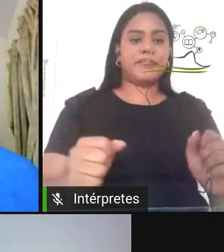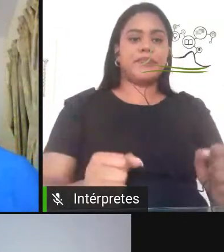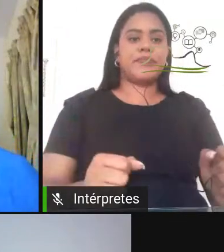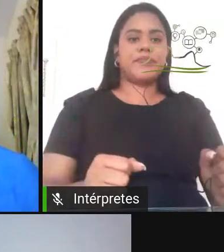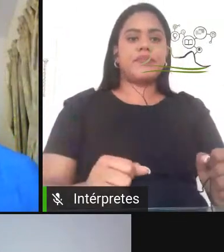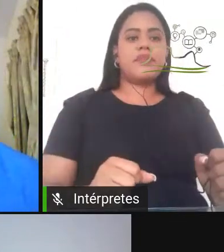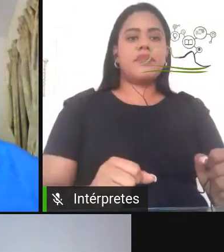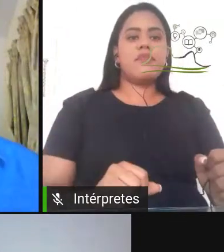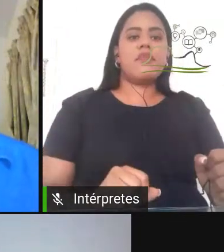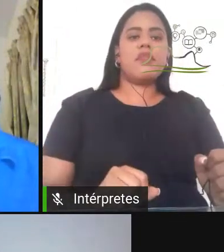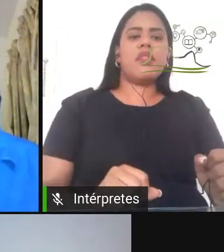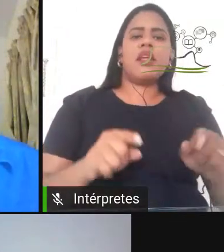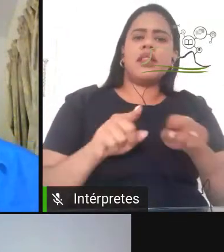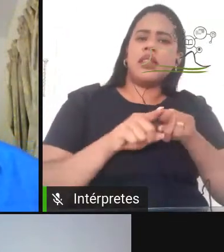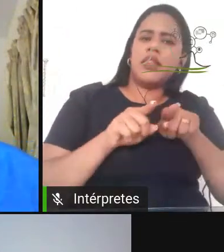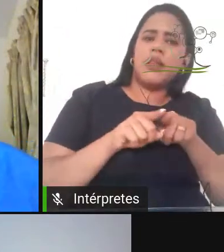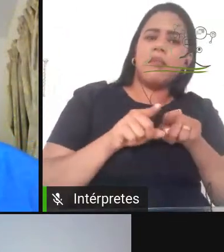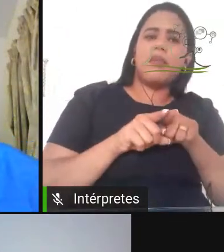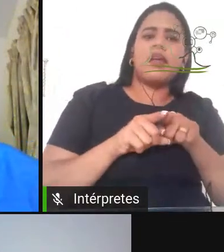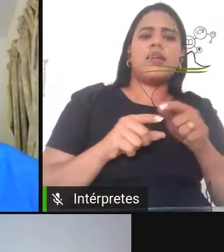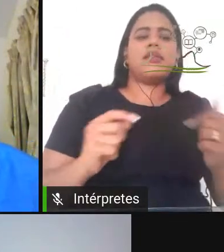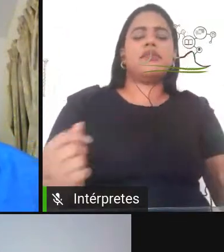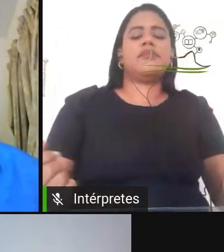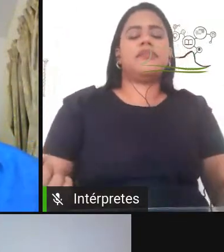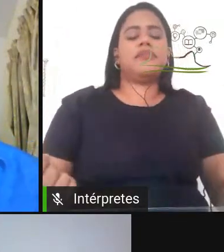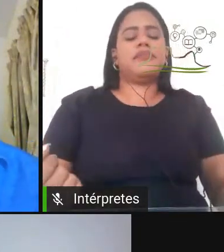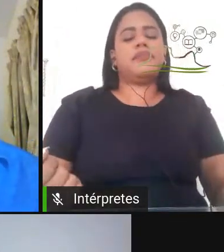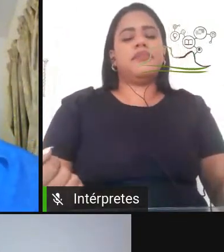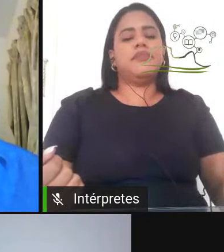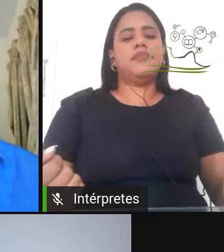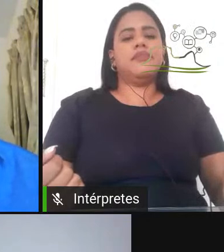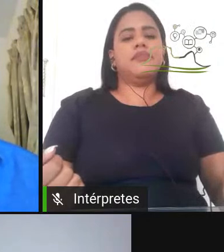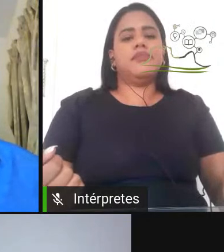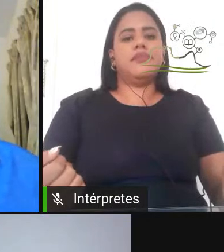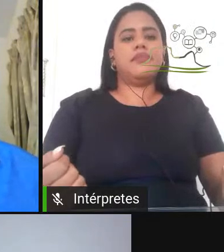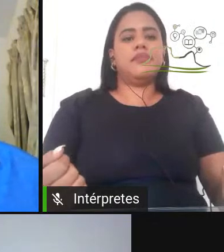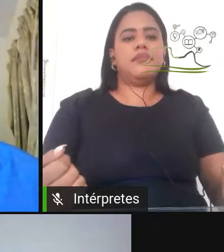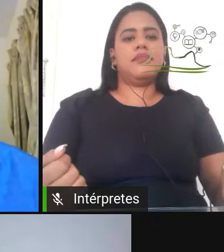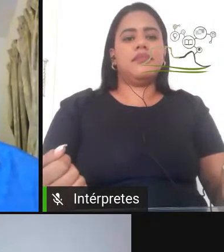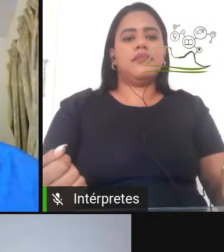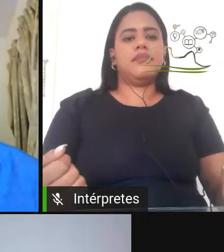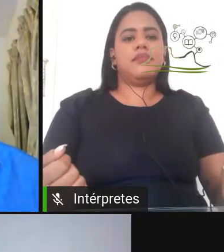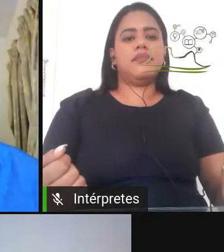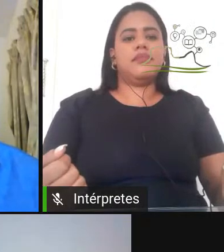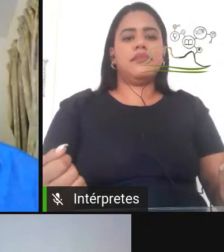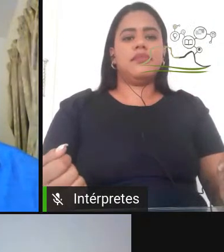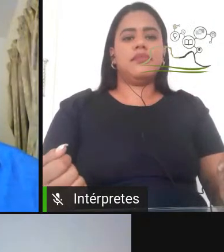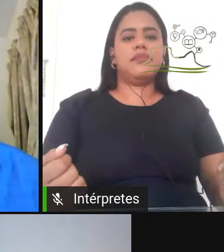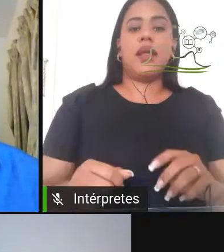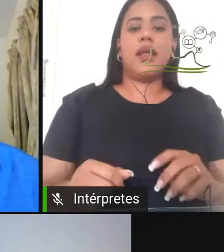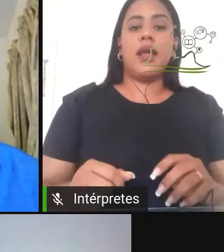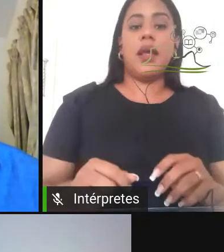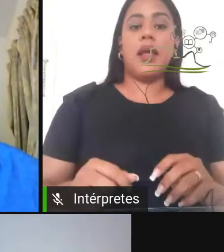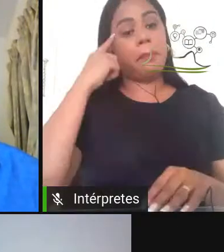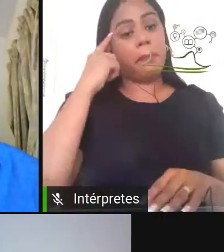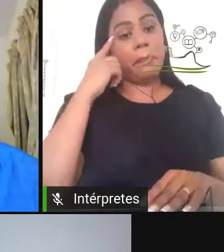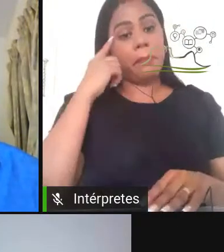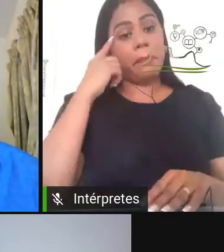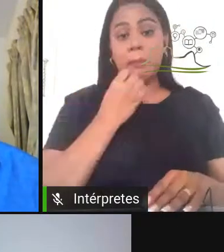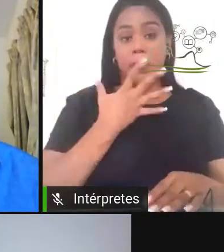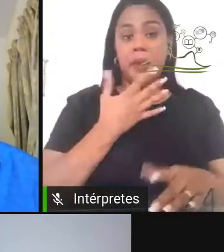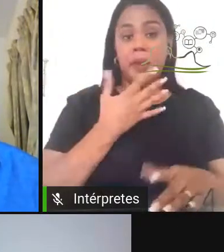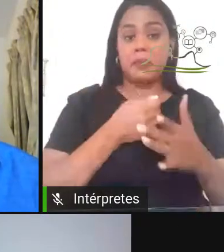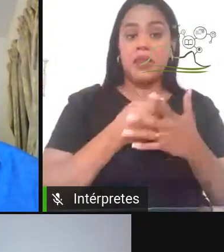também diferentes. Então, esta pergunta penso que cabe bem na minha escrita. Estamos